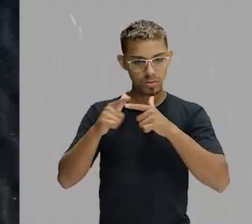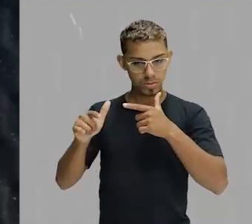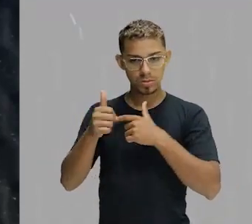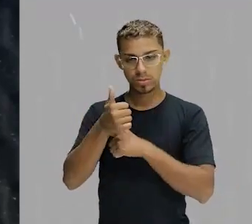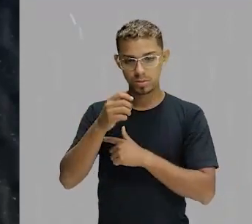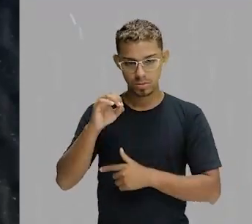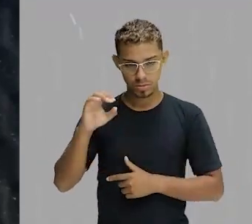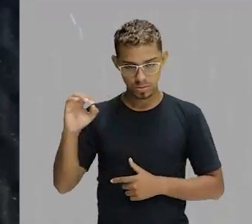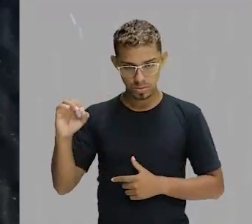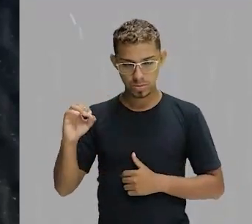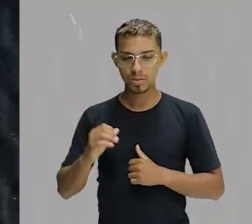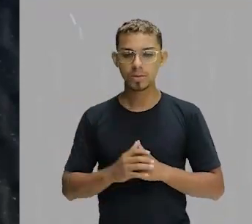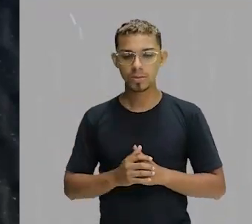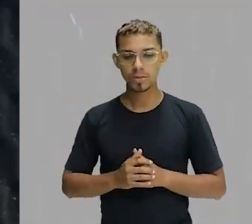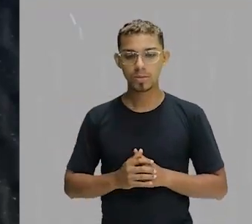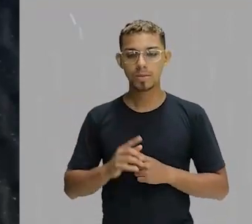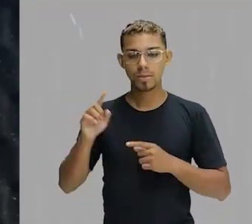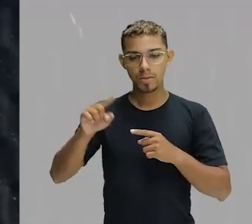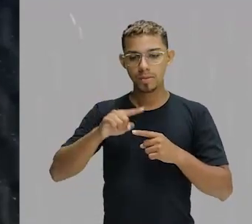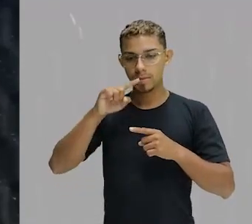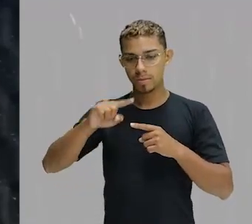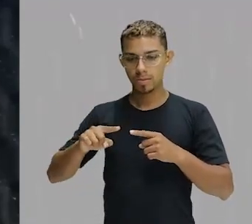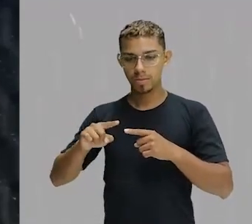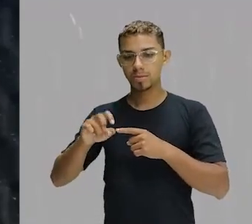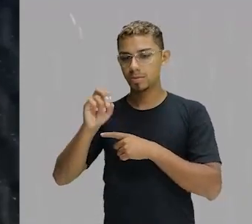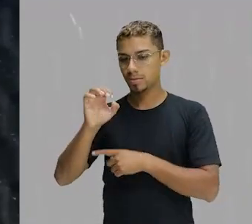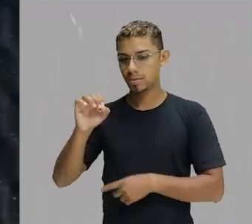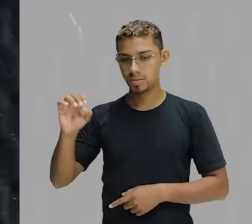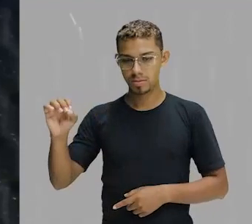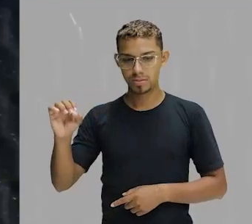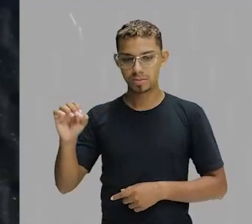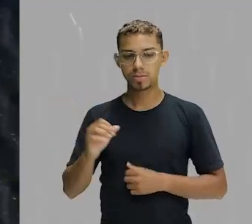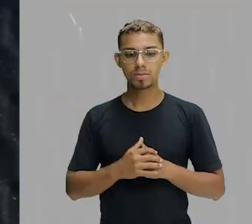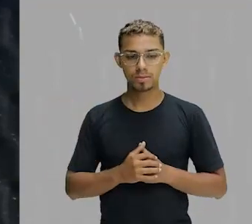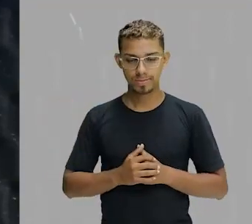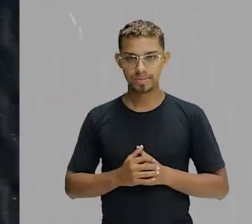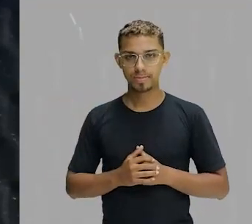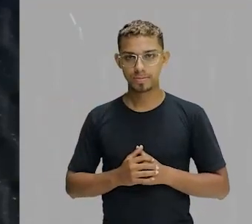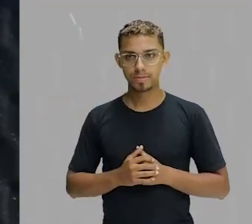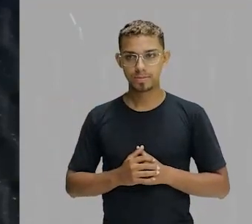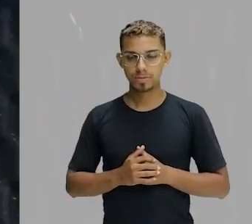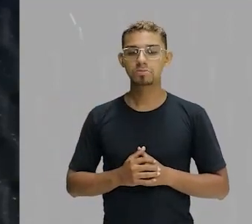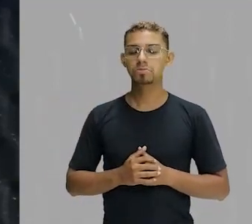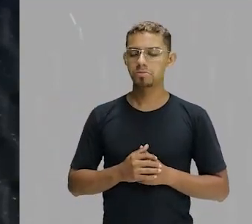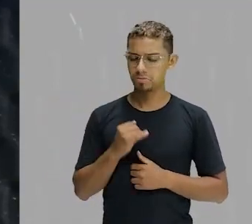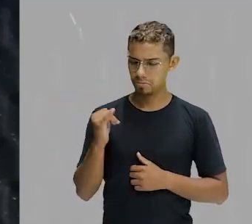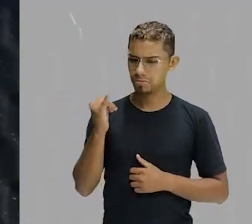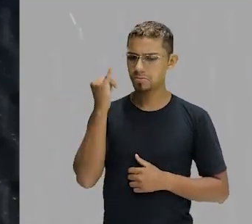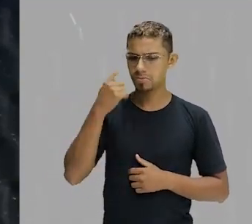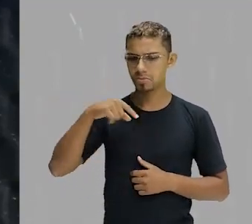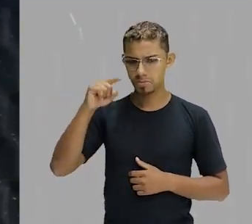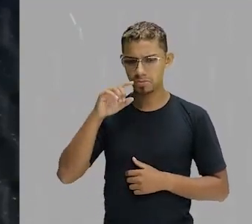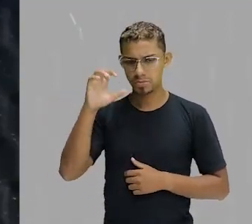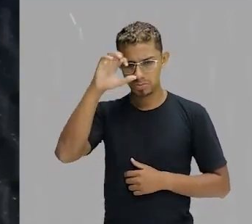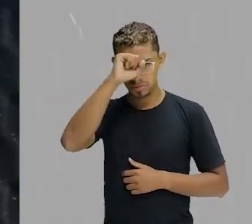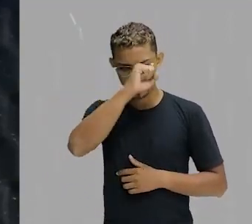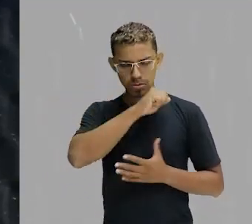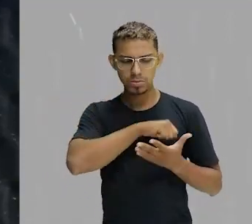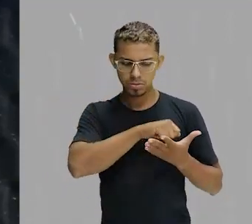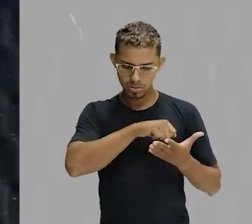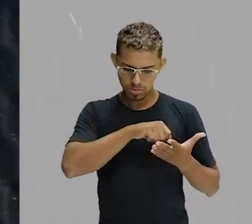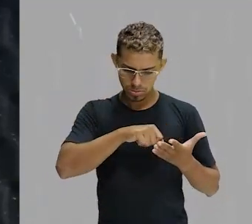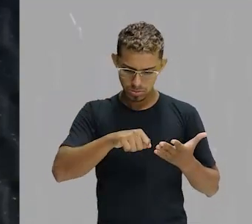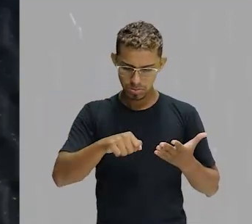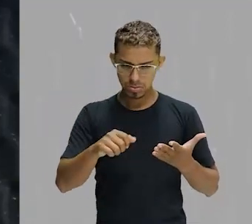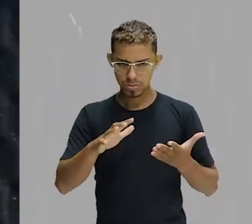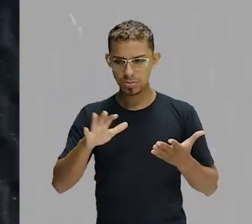é a porcentagem, e multiplicar esse resultado pelo 500 direto, tá bom? É interessante você fazer esse cálculo no manual e